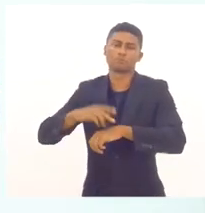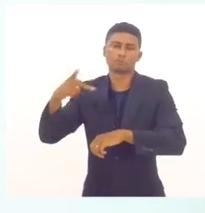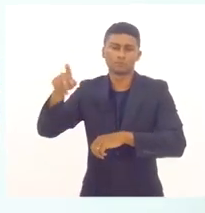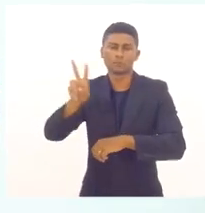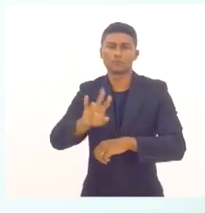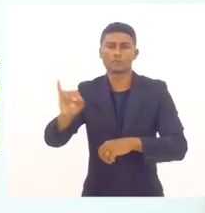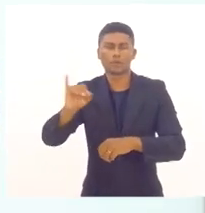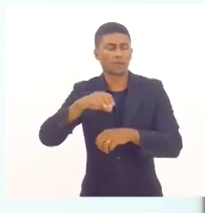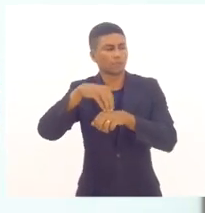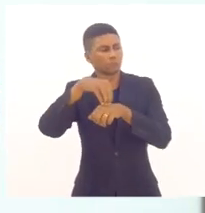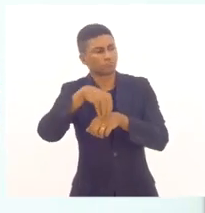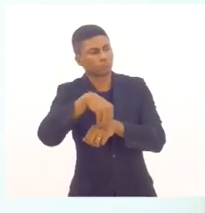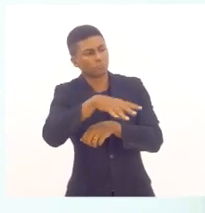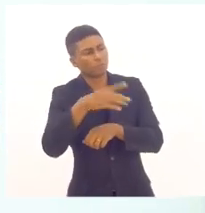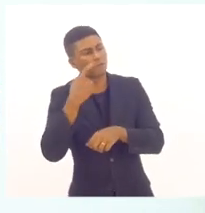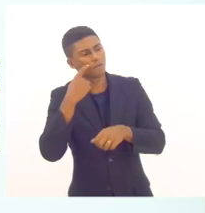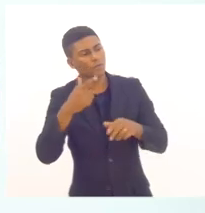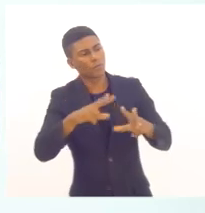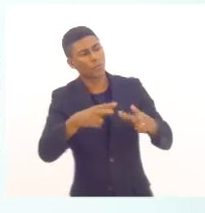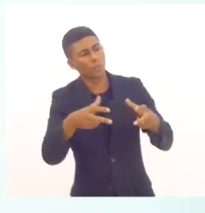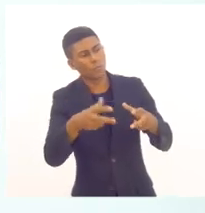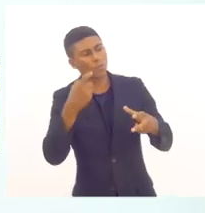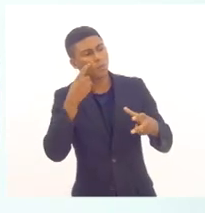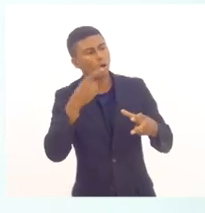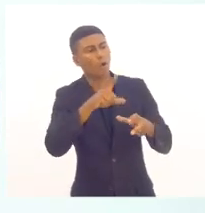comissão para dirigir